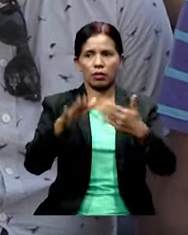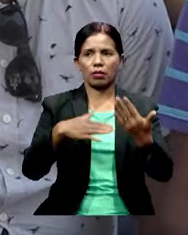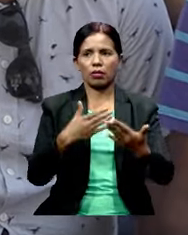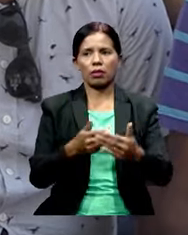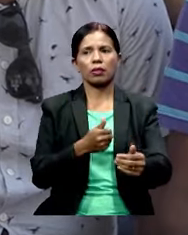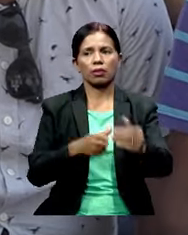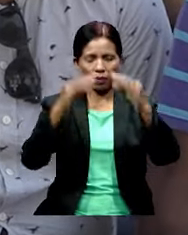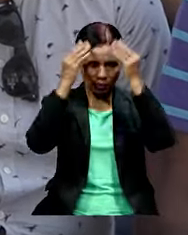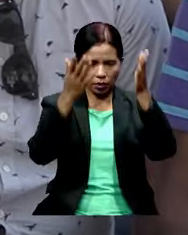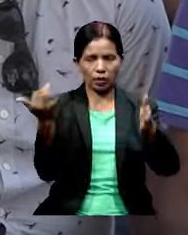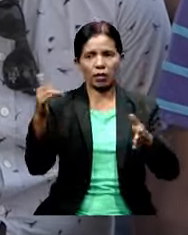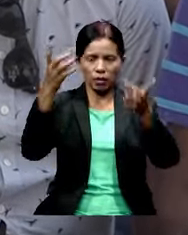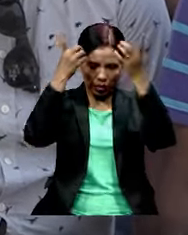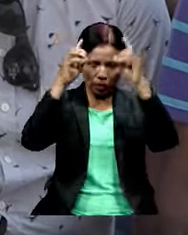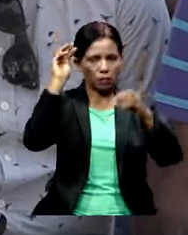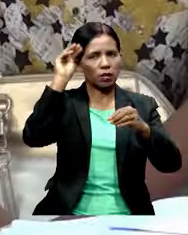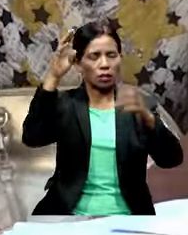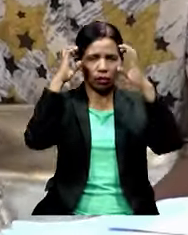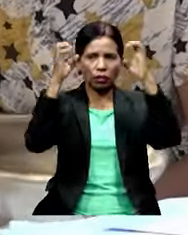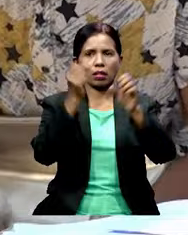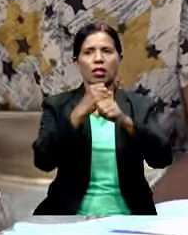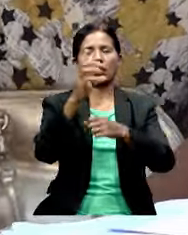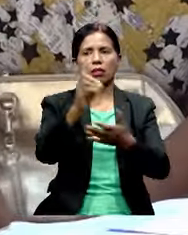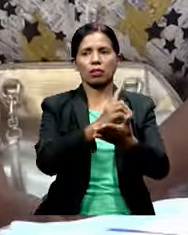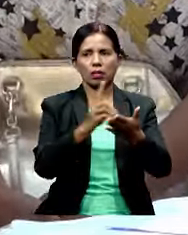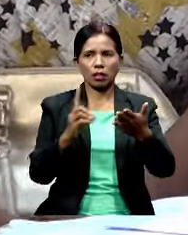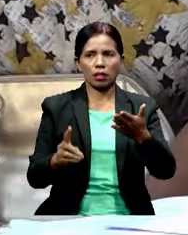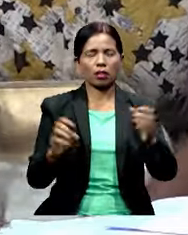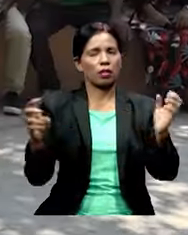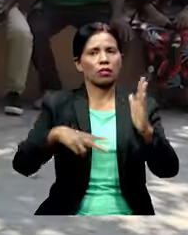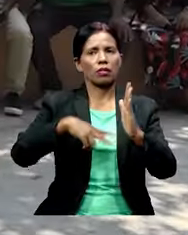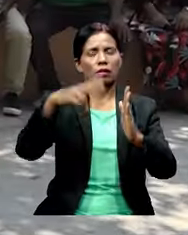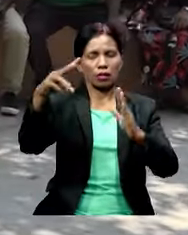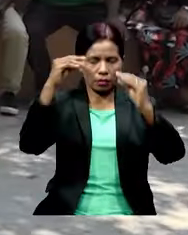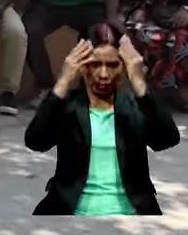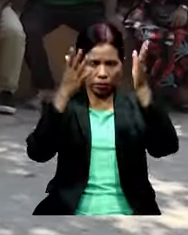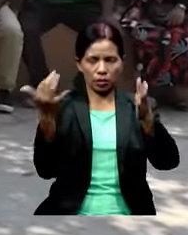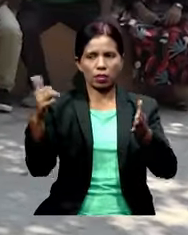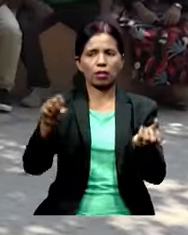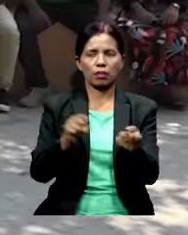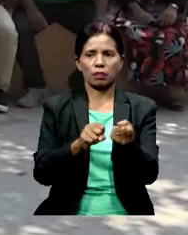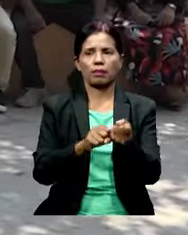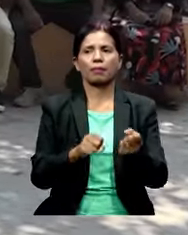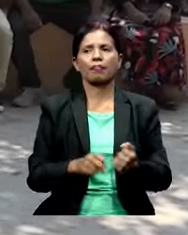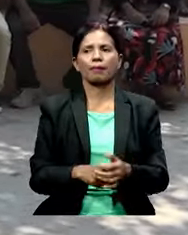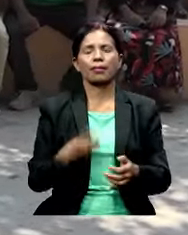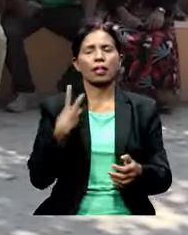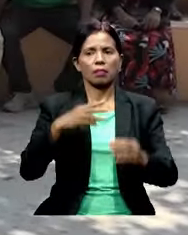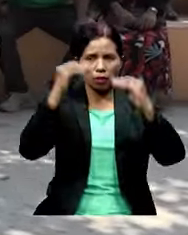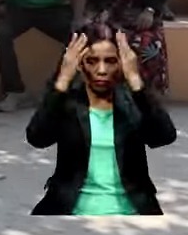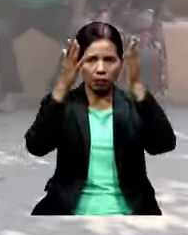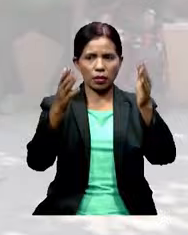Tuir professor sira decisão Ministério Educação ne halo discriminação no la valoriza professor sira na contribuição. Ami professores